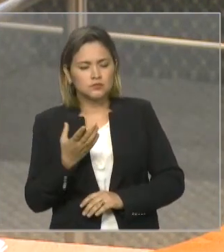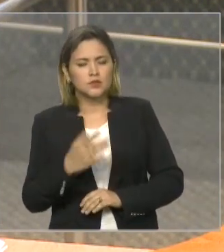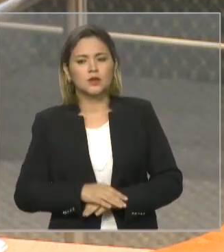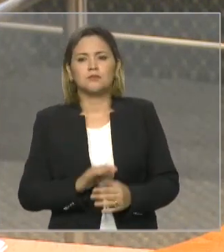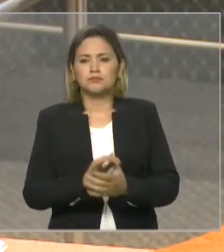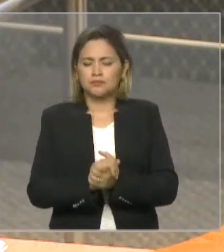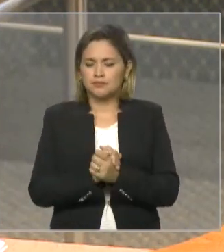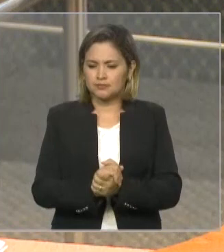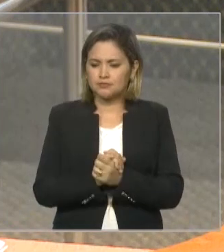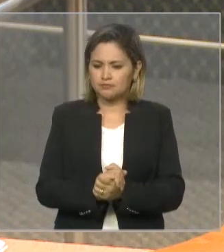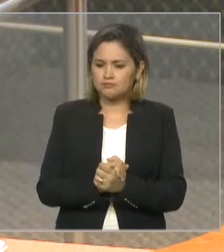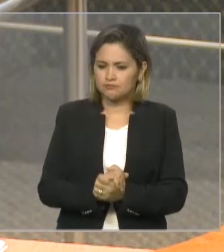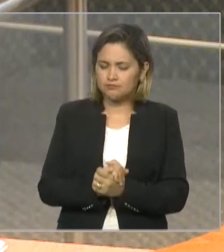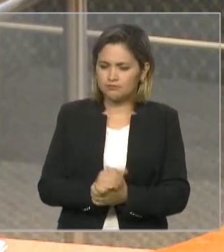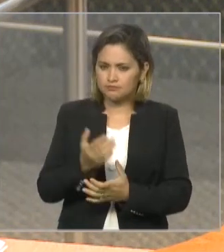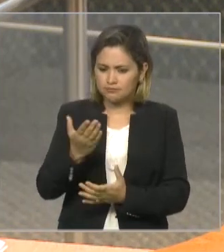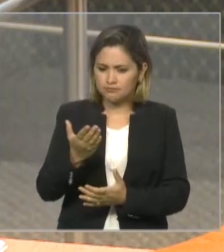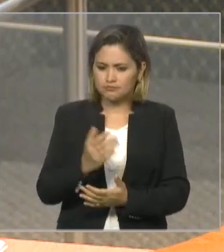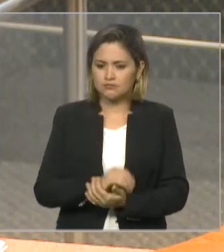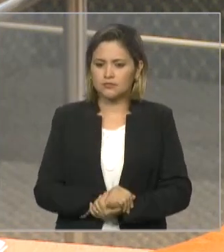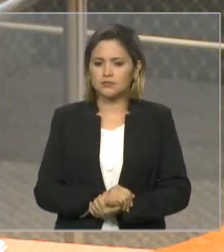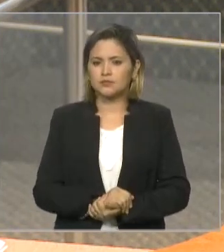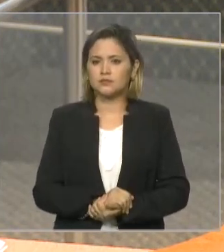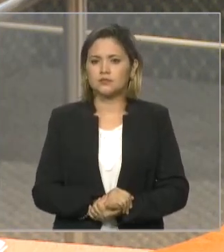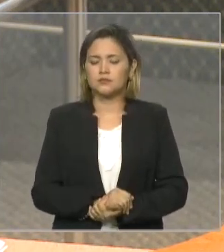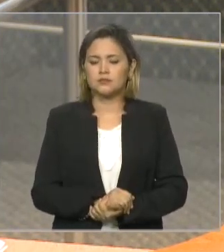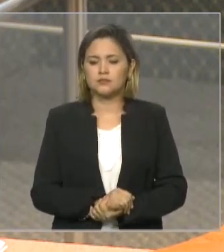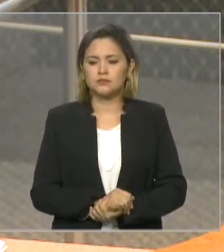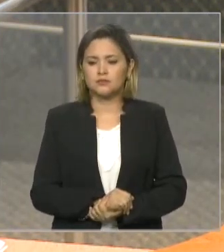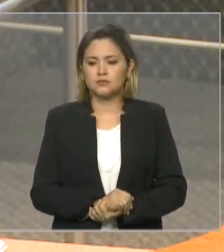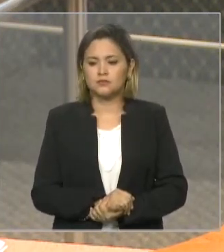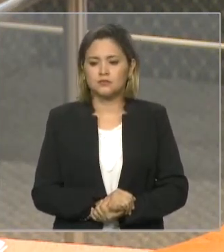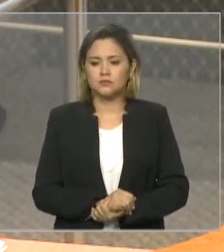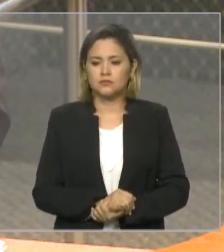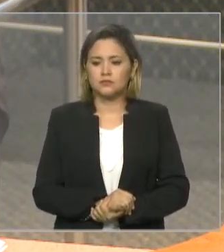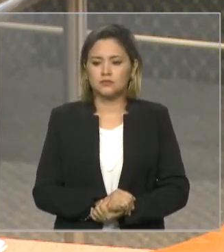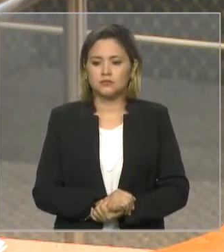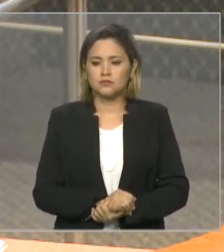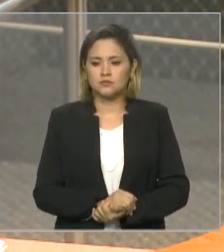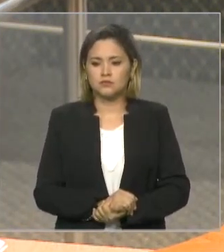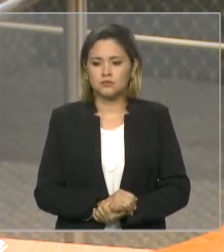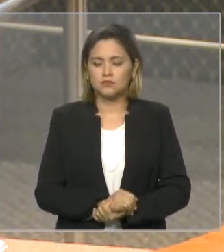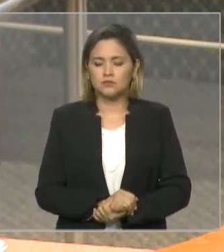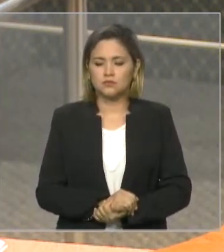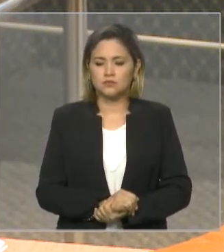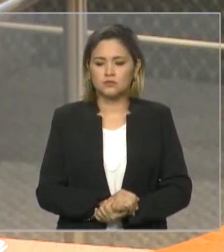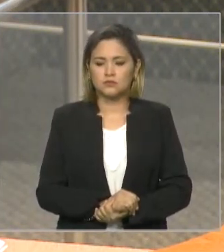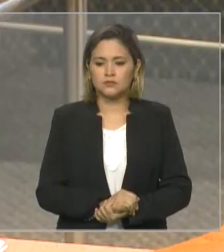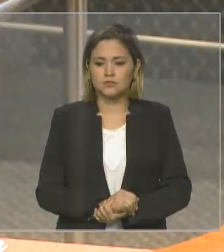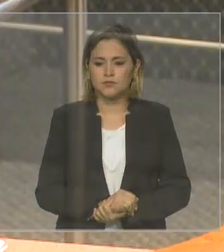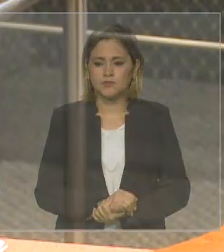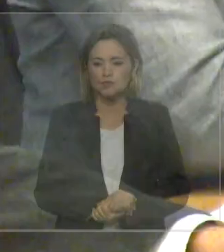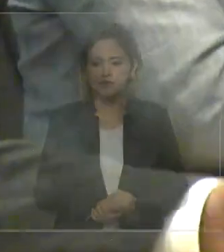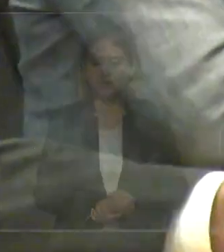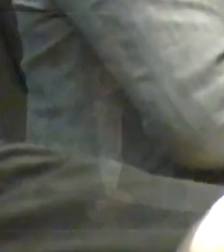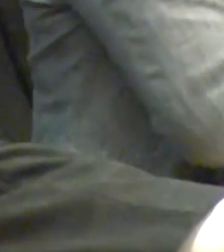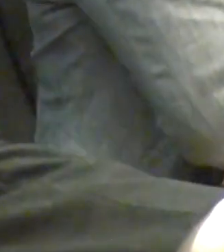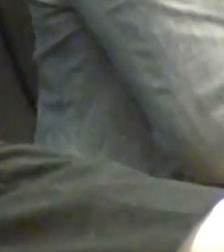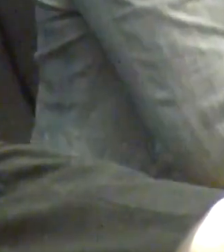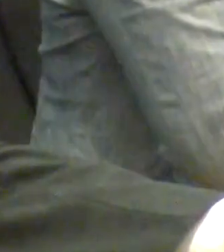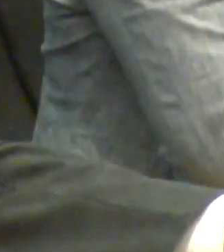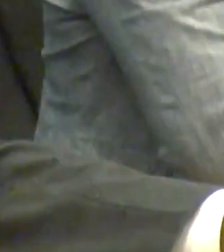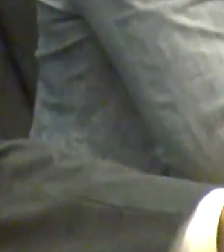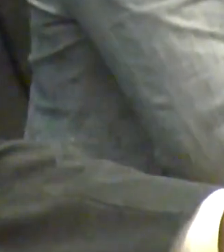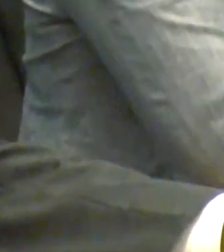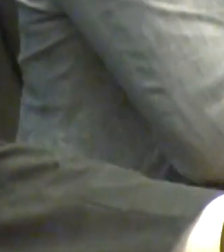Vossa Excelência e dizer que eu recebi o Conselho de Veterinária, do qual também eu já